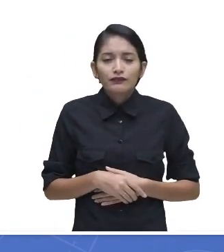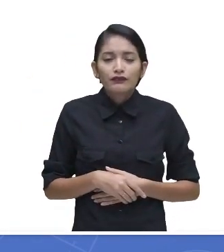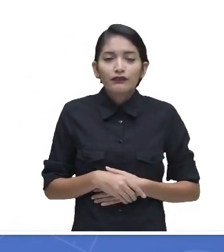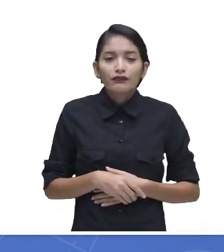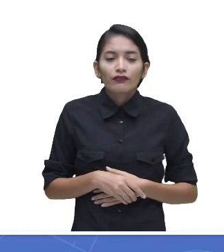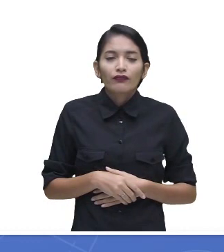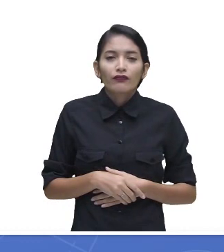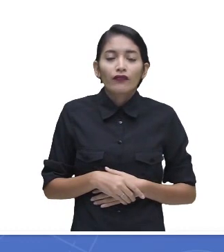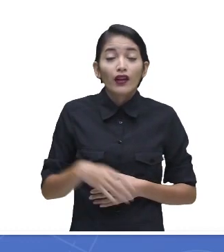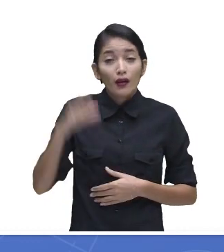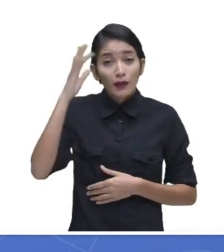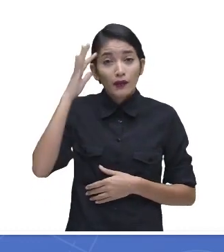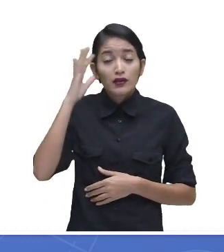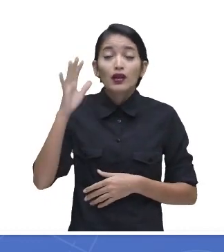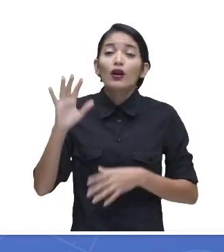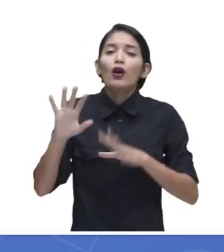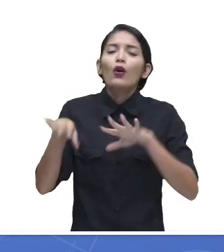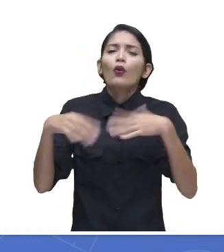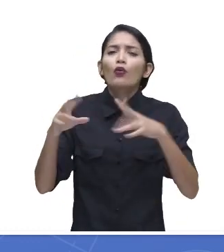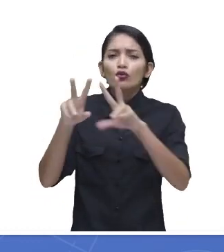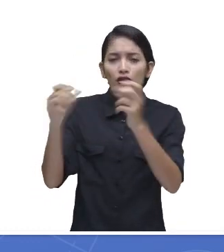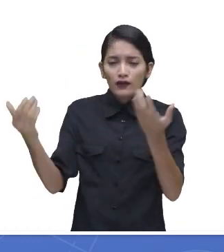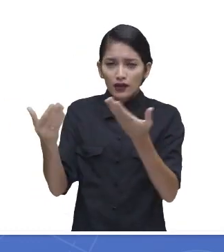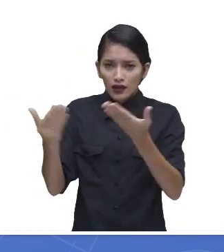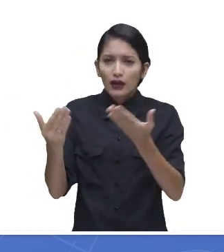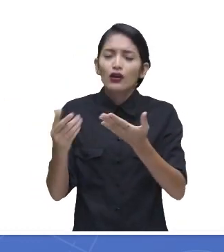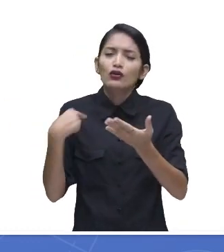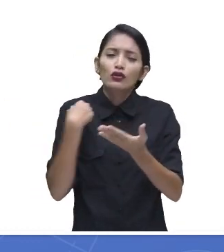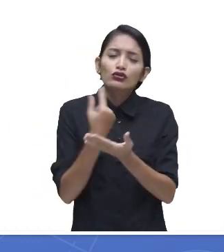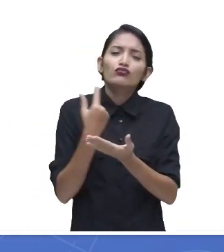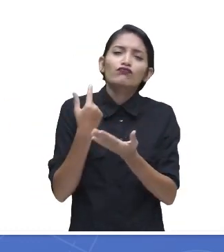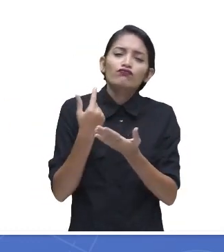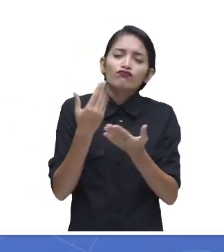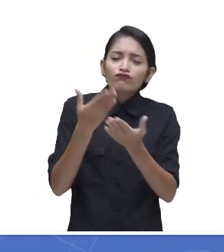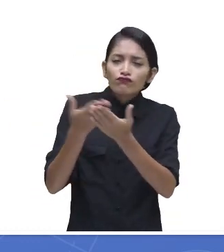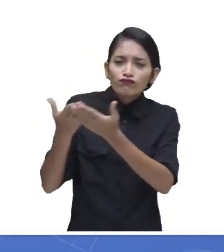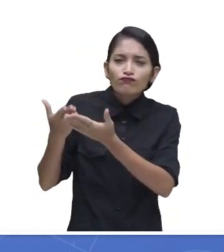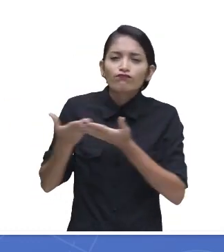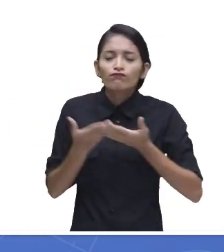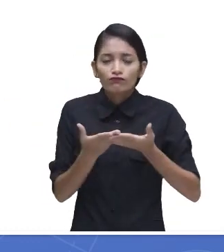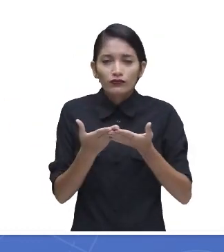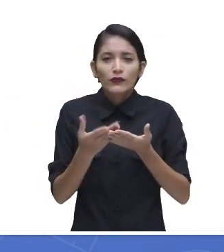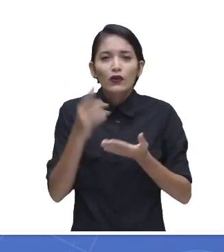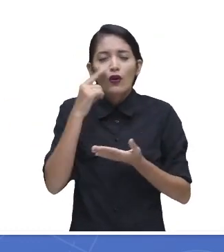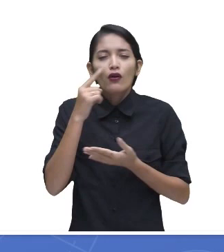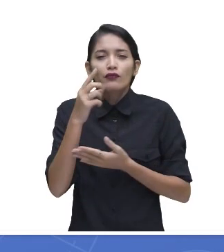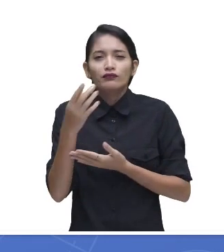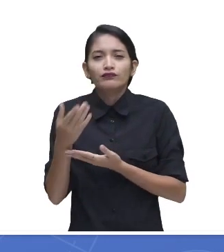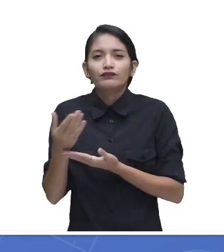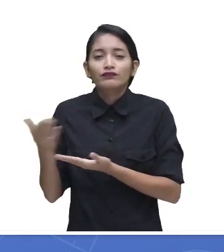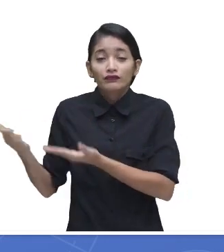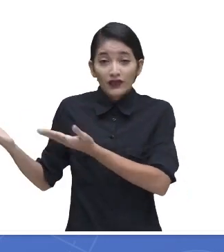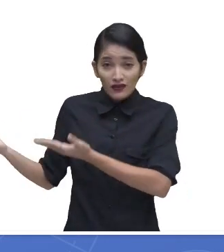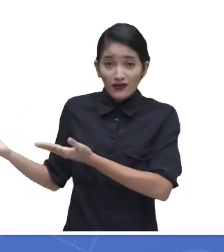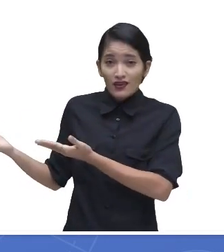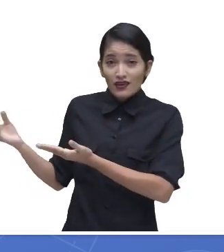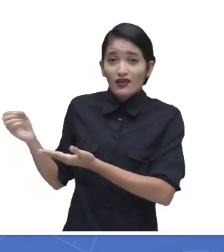reflexão relacionada com esse tema que nós vamos trazer hoje. Vocês olham aí a imagem, né, o